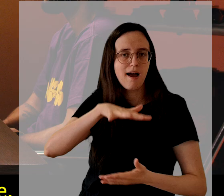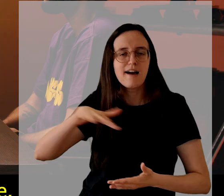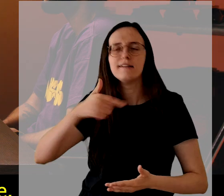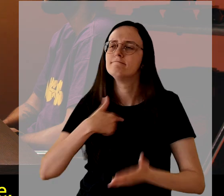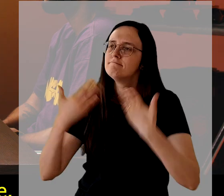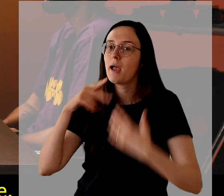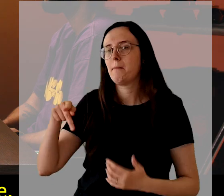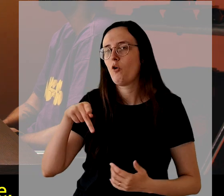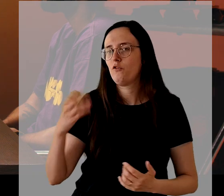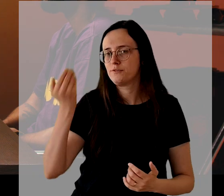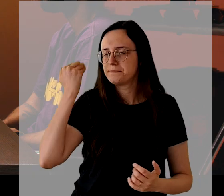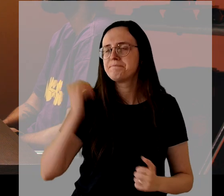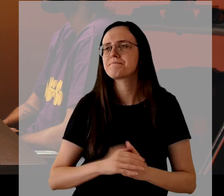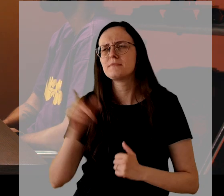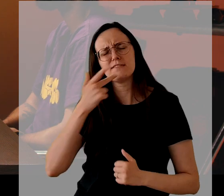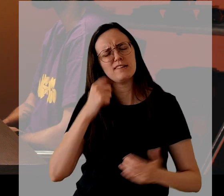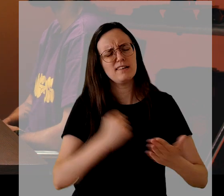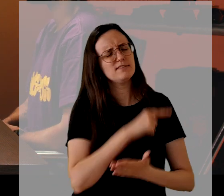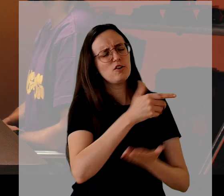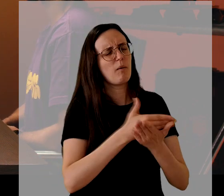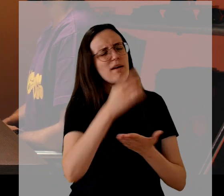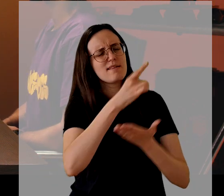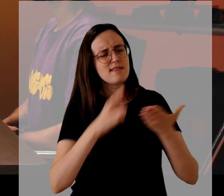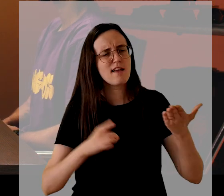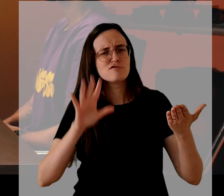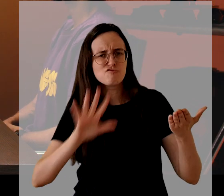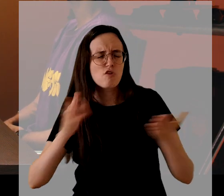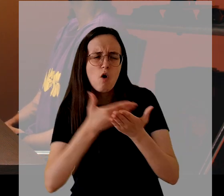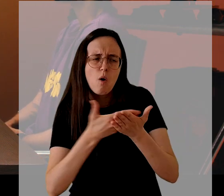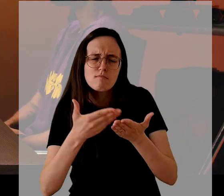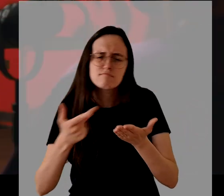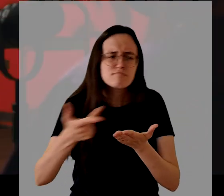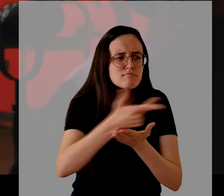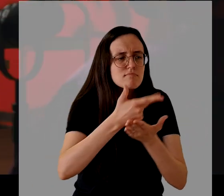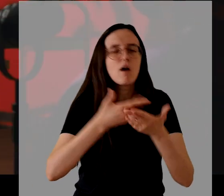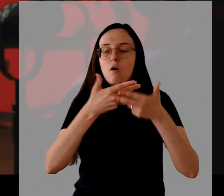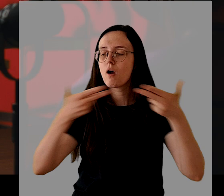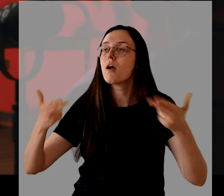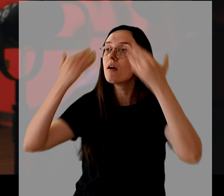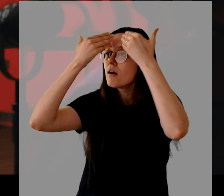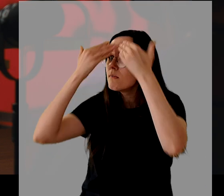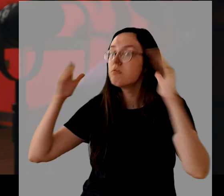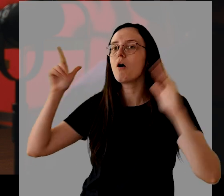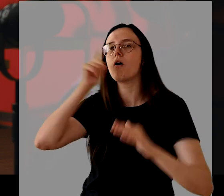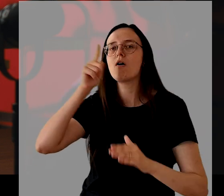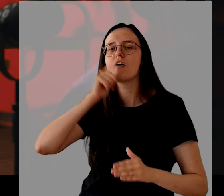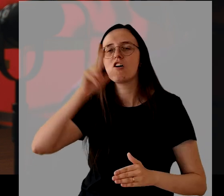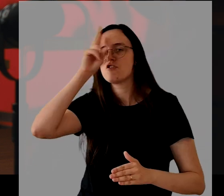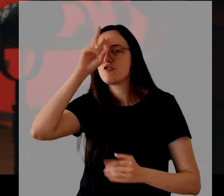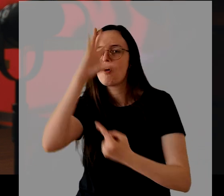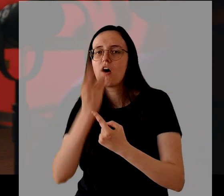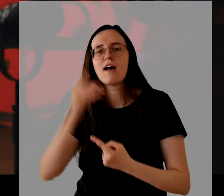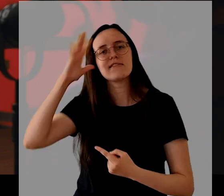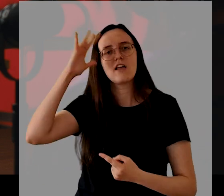com um professor que eu tive e ele falou, cara, começa com design gráfico que vai, tipo, te abrir um pouco a cabeça ali com história da arte,